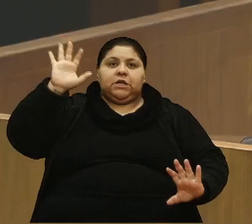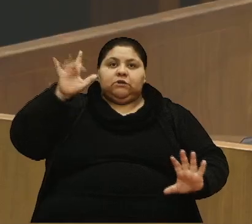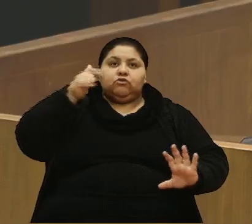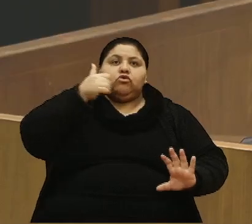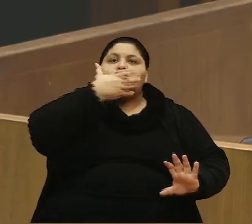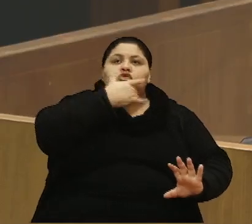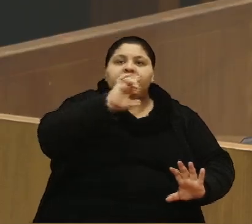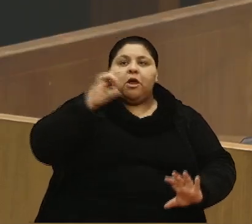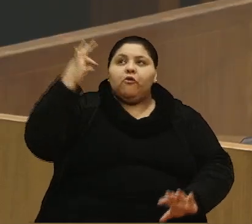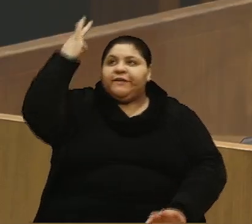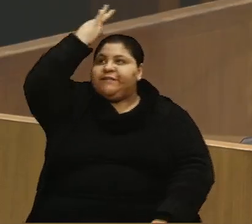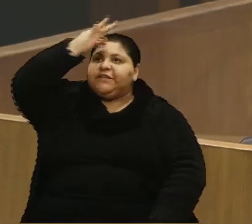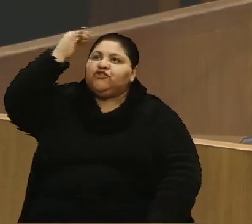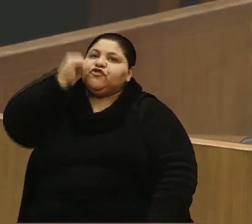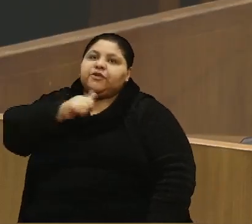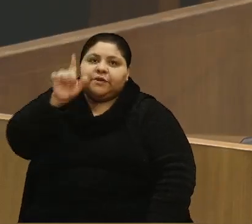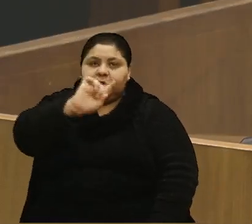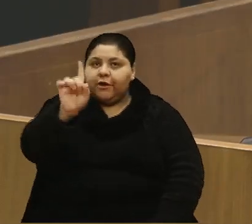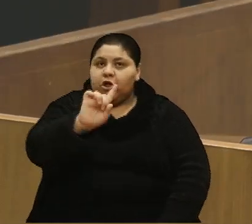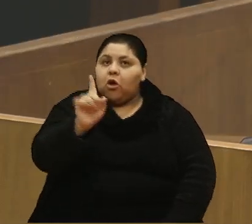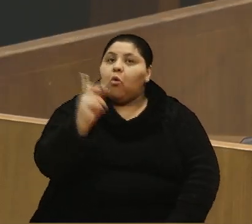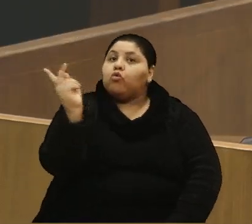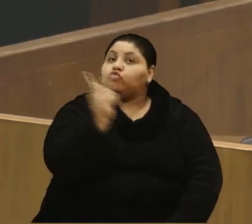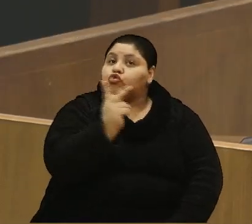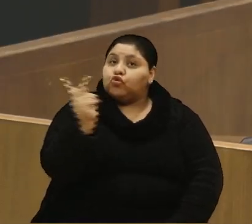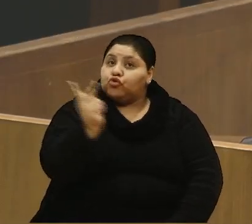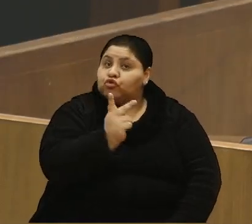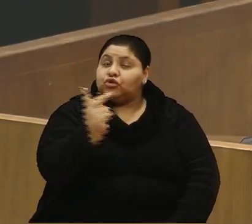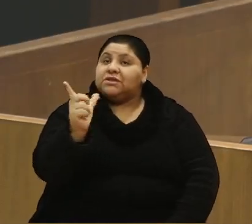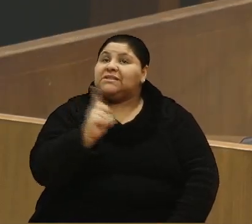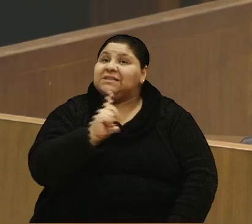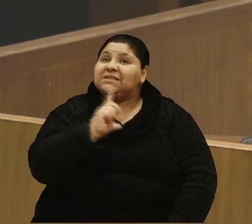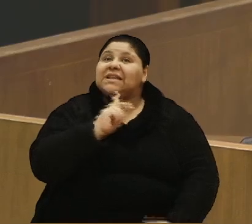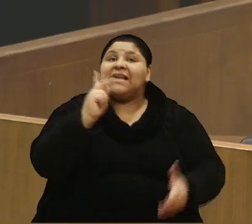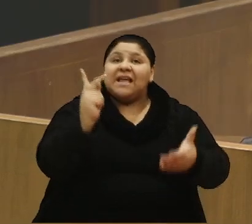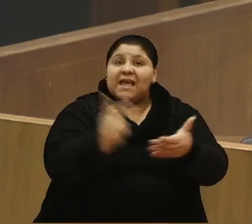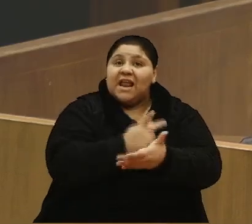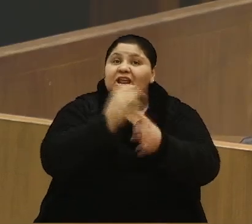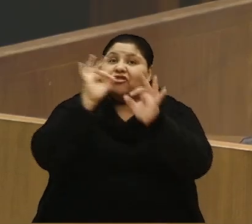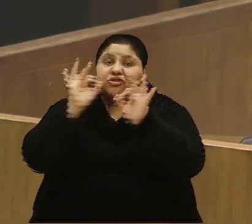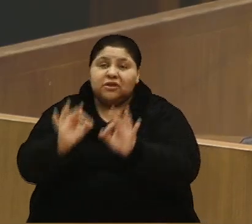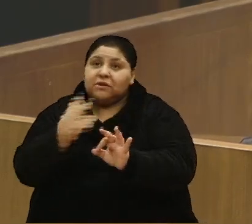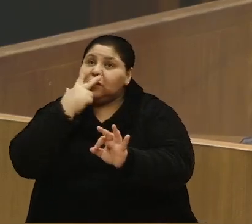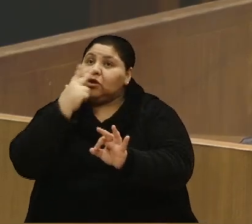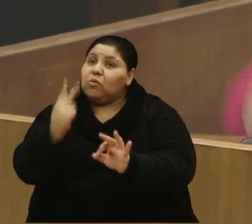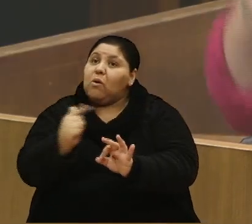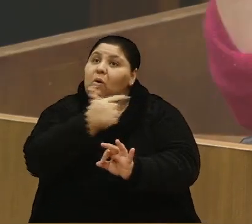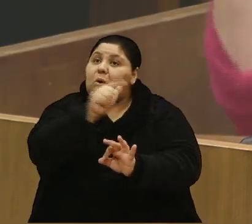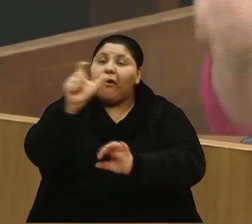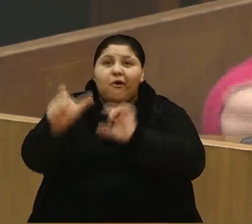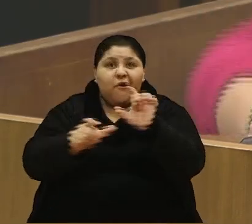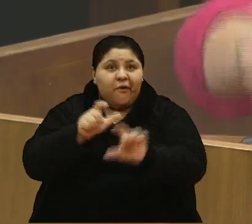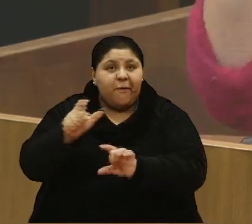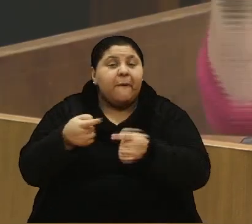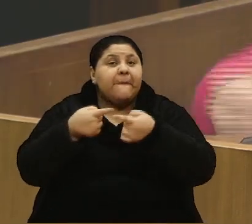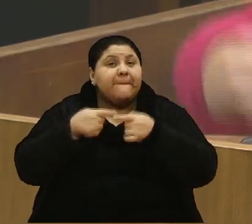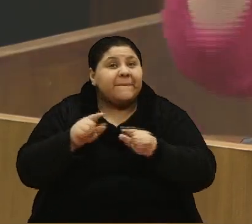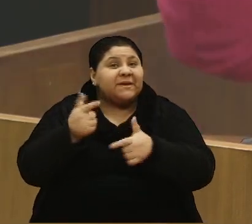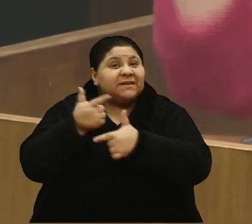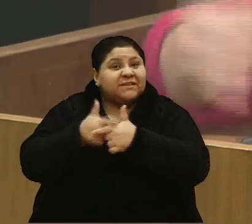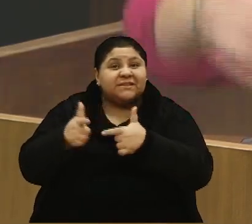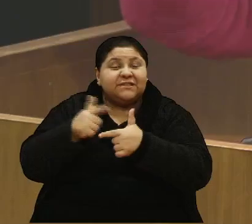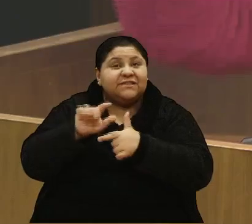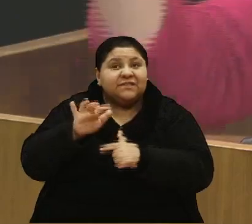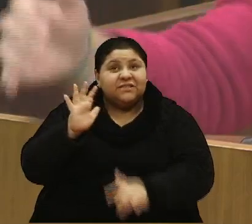mulheres. As mulheres e os homens têm defeitos e têm coisas boas como todo mundo. A grande questão é que os problemas